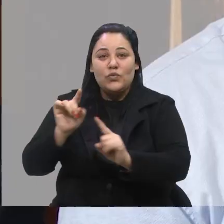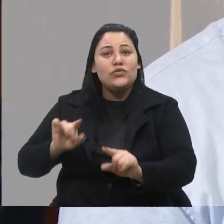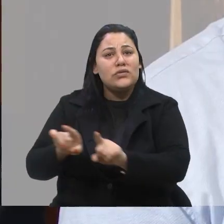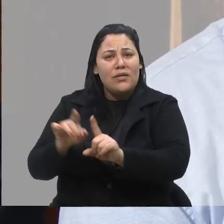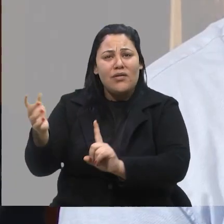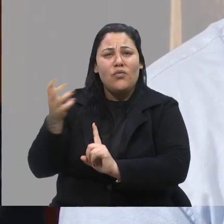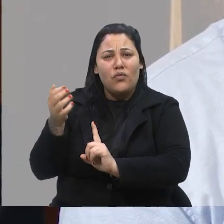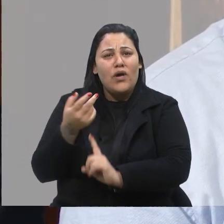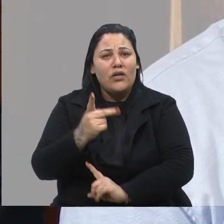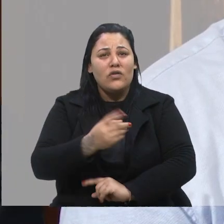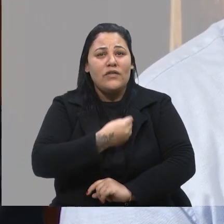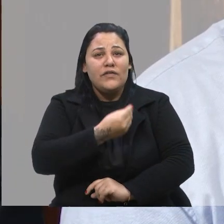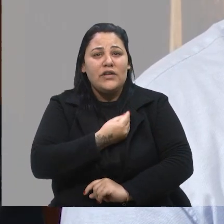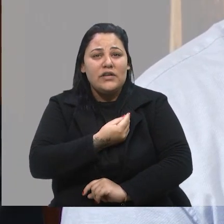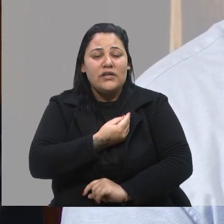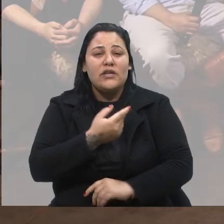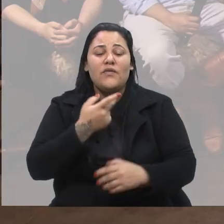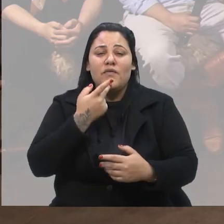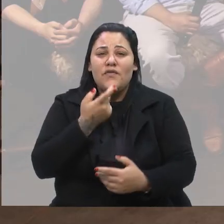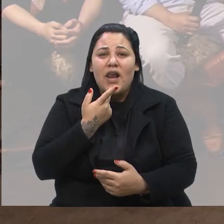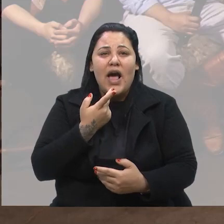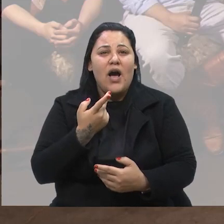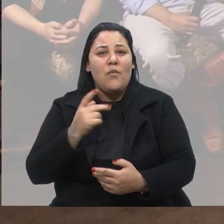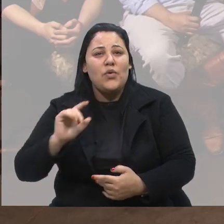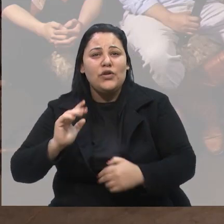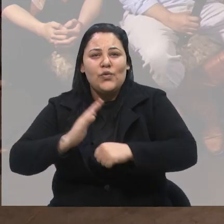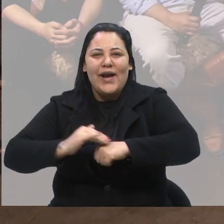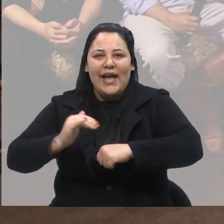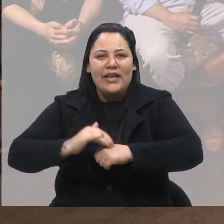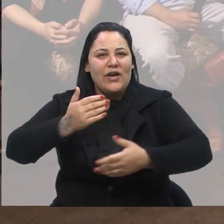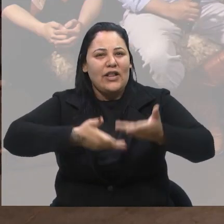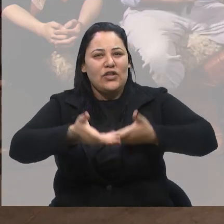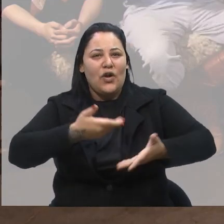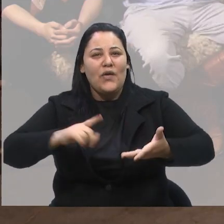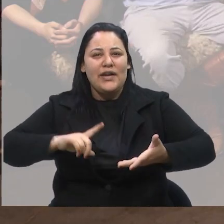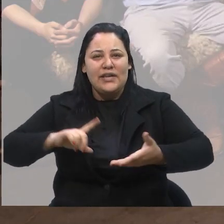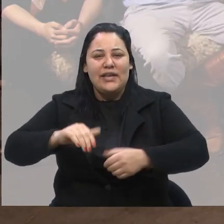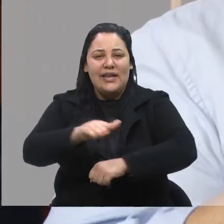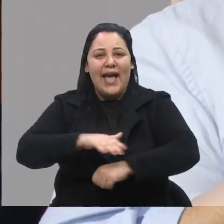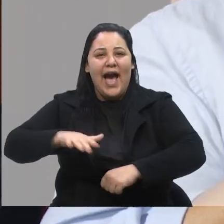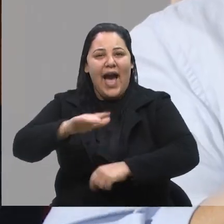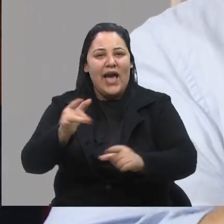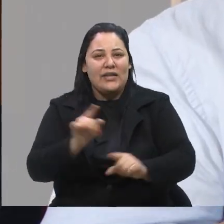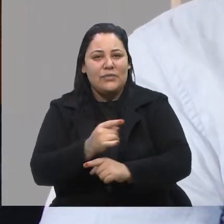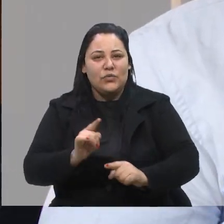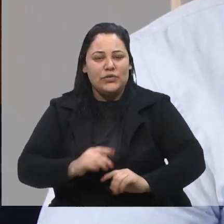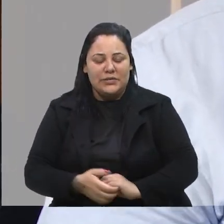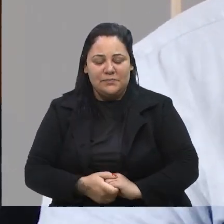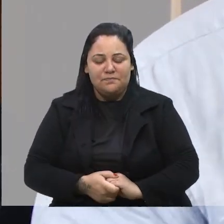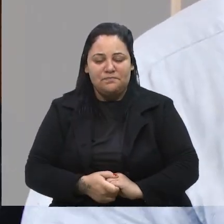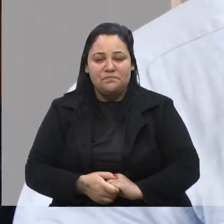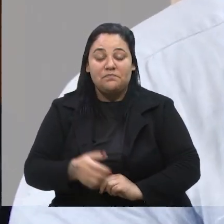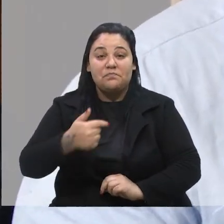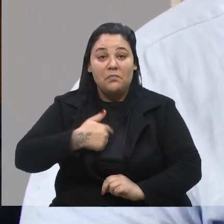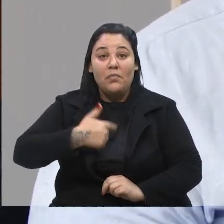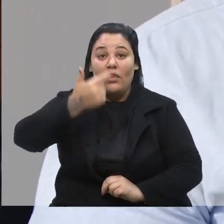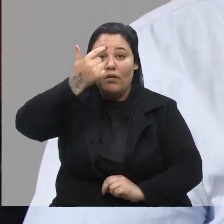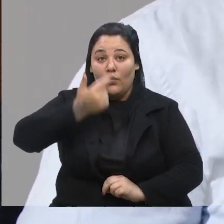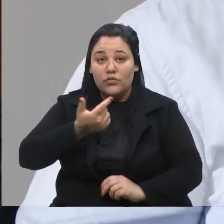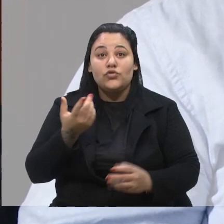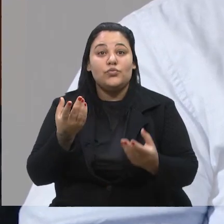né? Então vamos falar um pouquinho sobre essa generosidade que existe entre os músicos mesmo. Não, eu acho muito importante